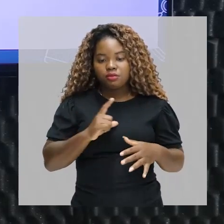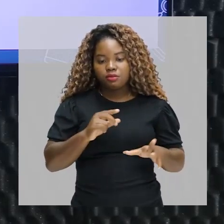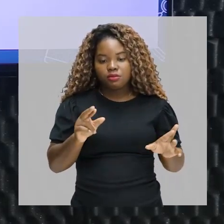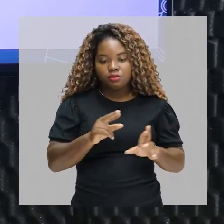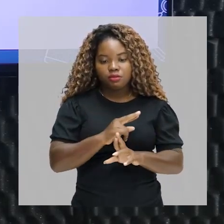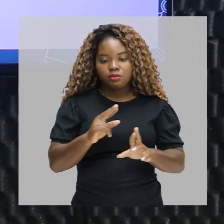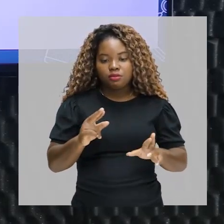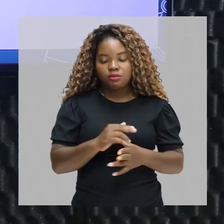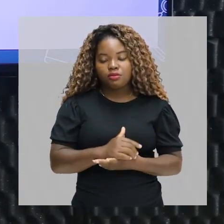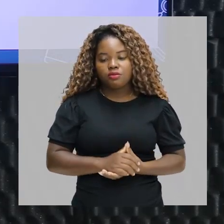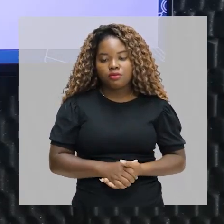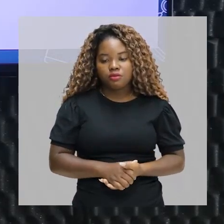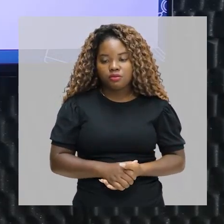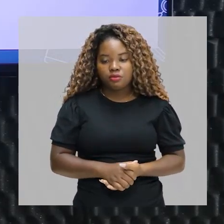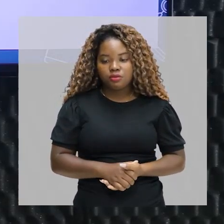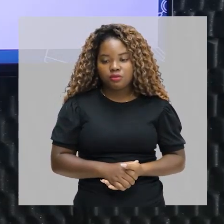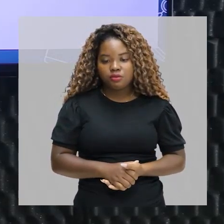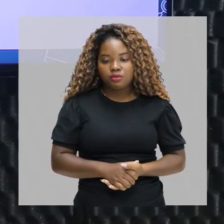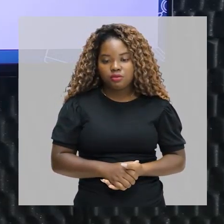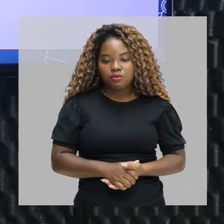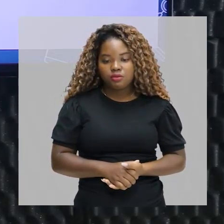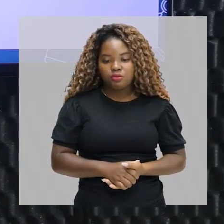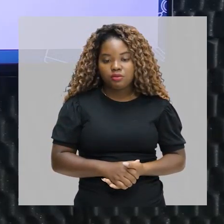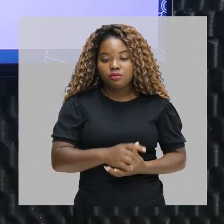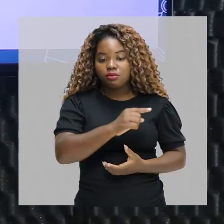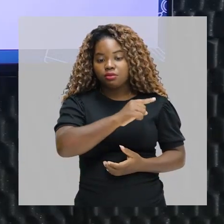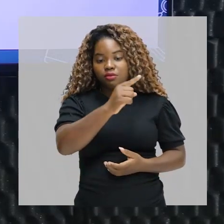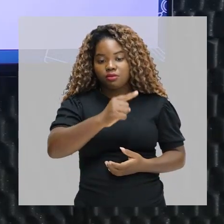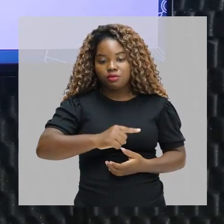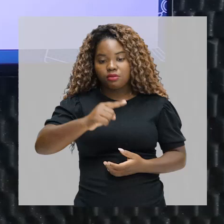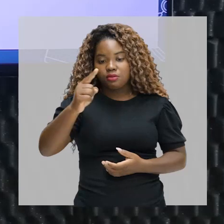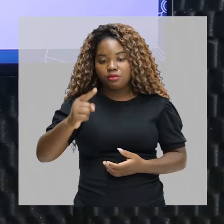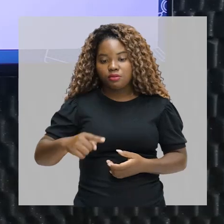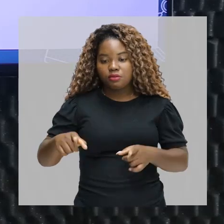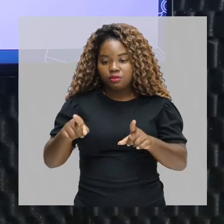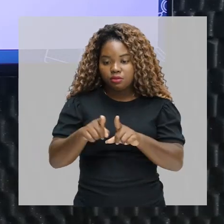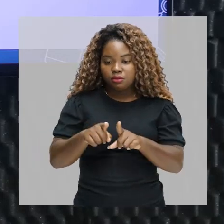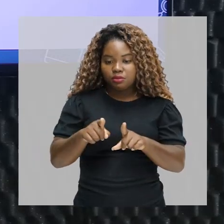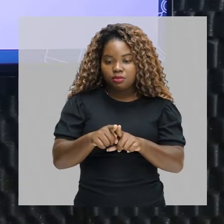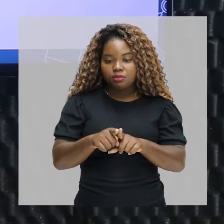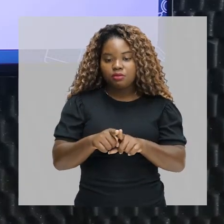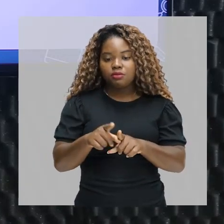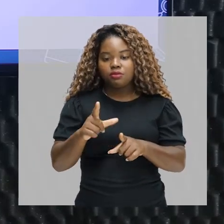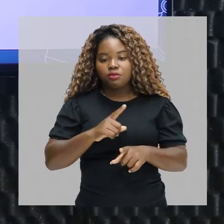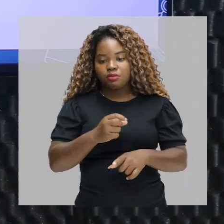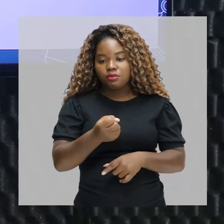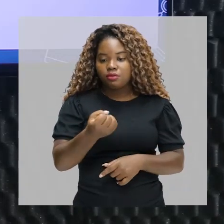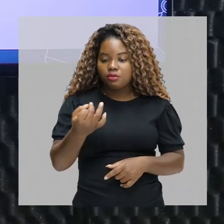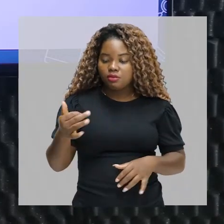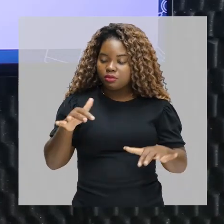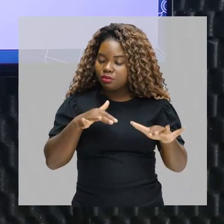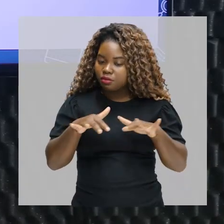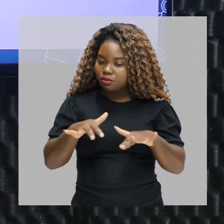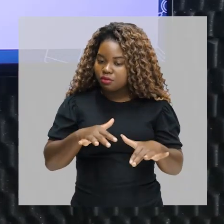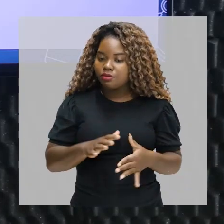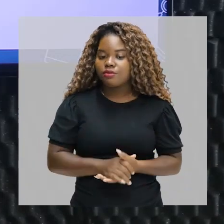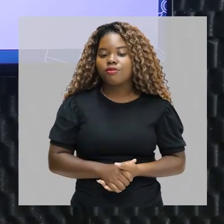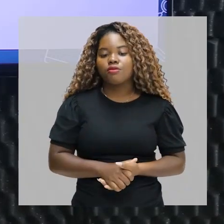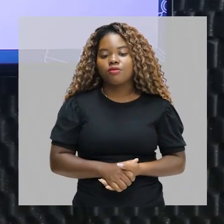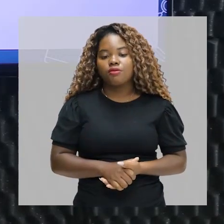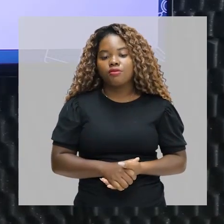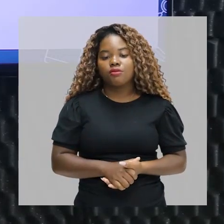relação entre eles. Ou seja, então a onda ela também transporta essa quantidade de movimento. Isso fica